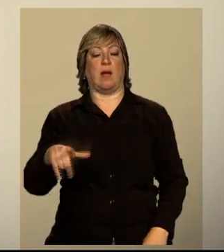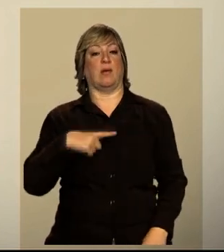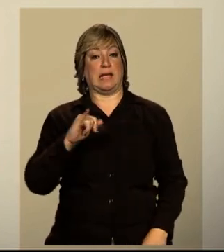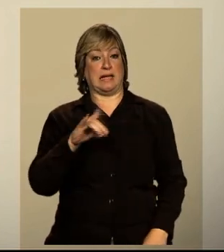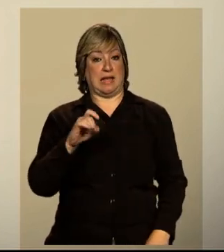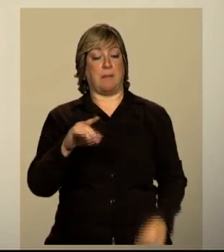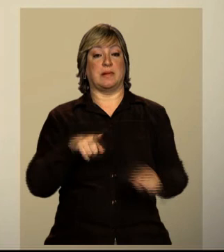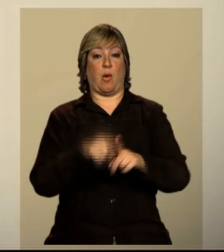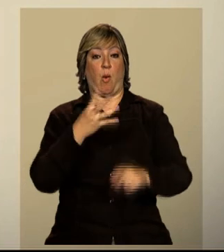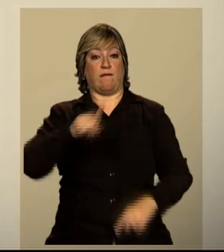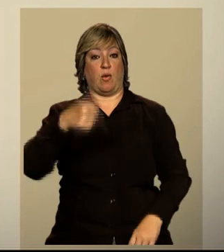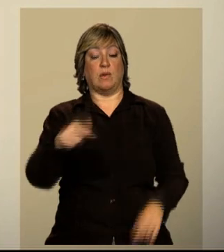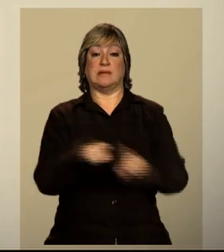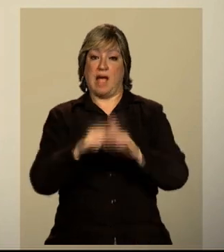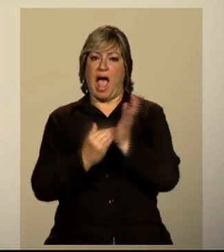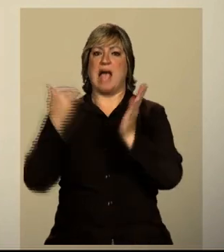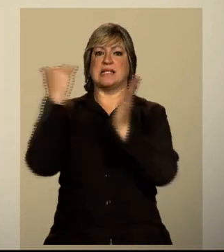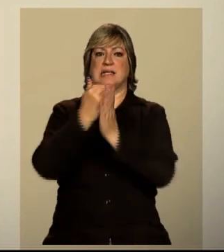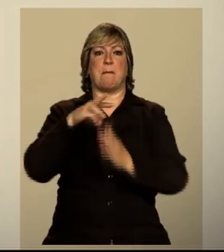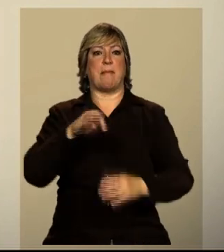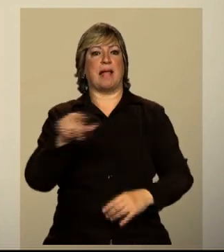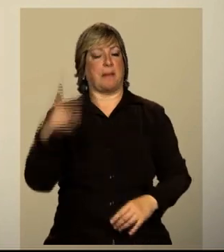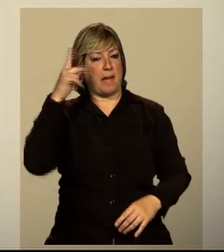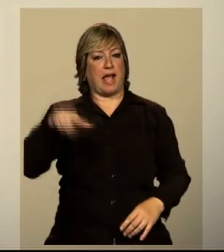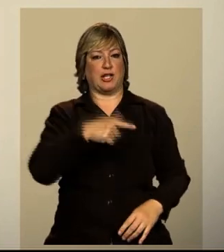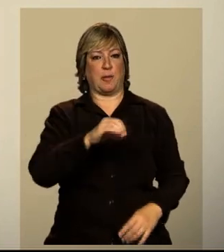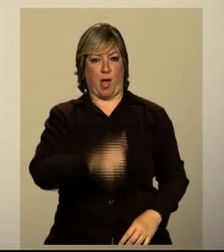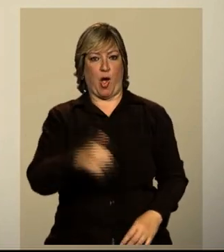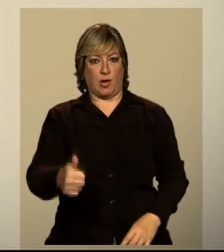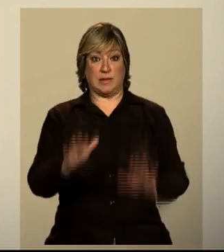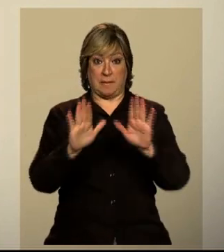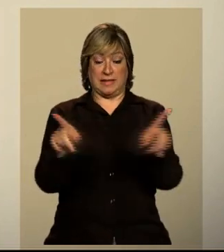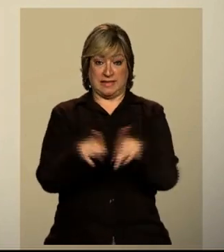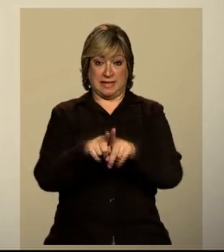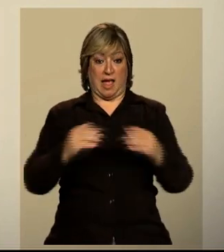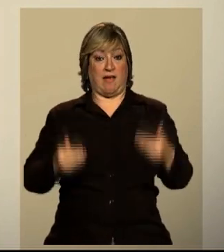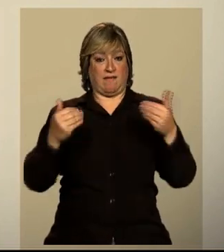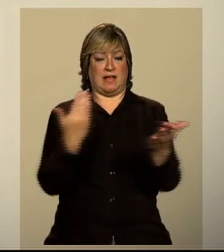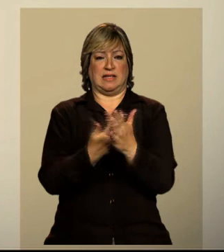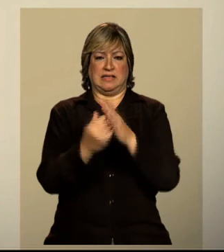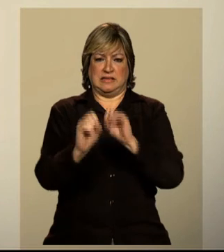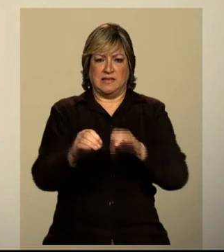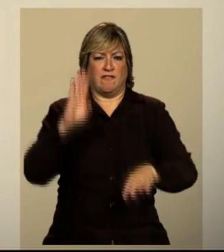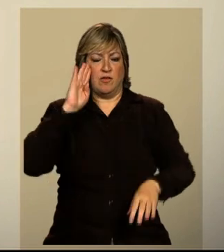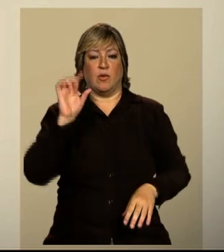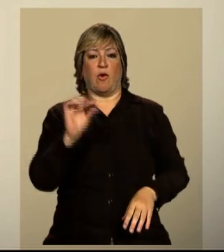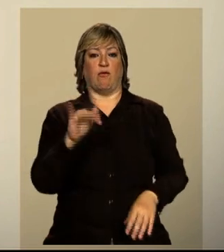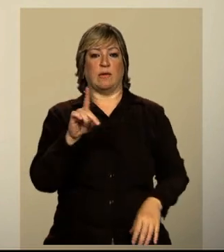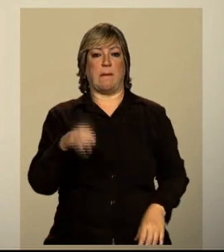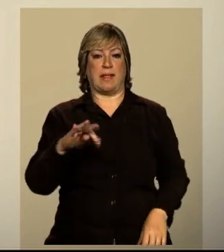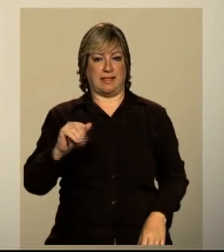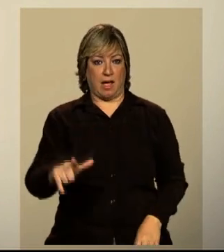também acima da Meta para o é Mas além de continuar avançando no ensino fundamental temos